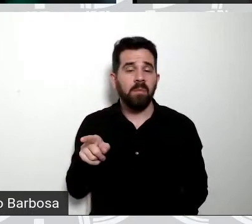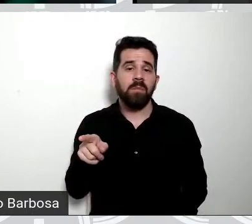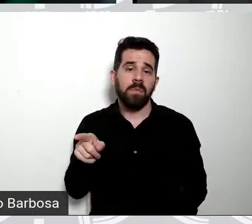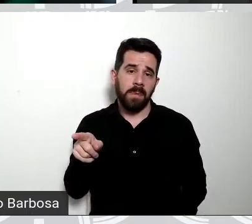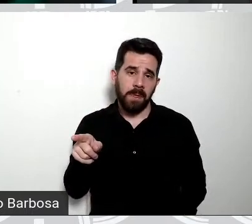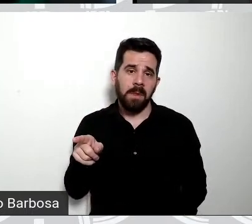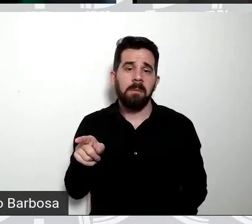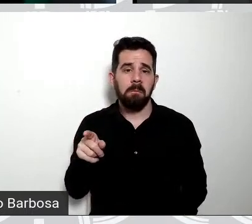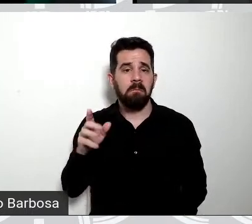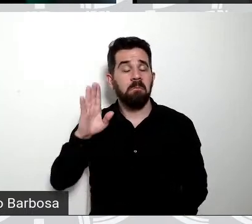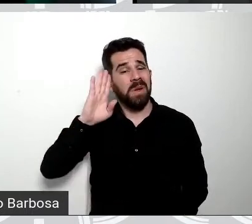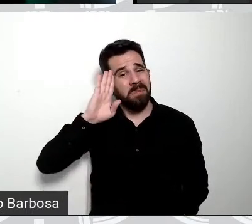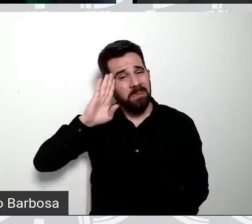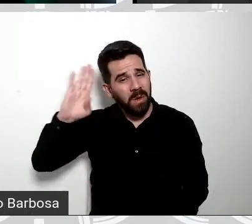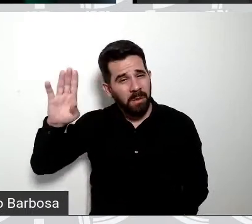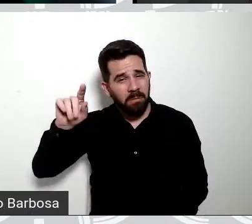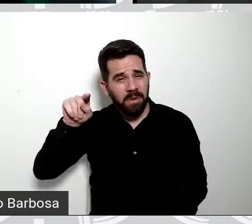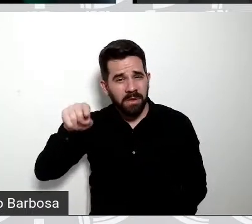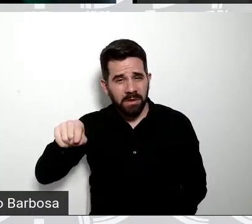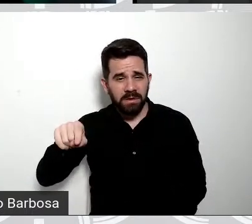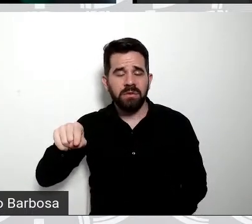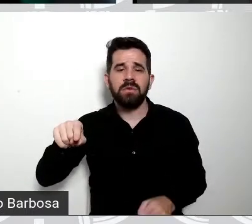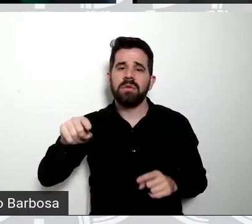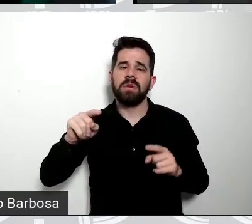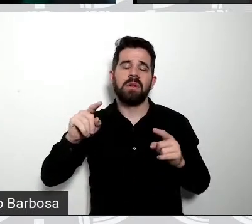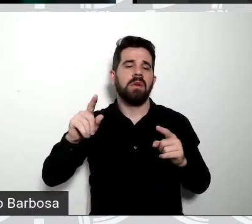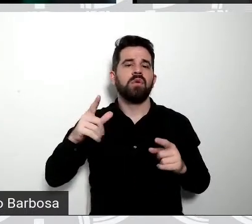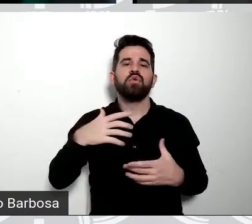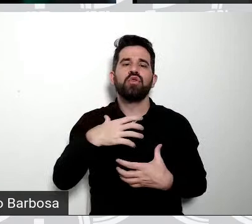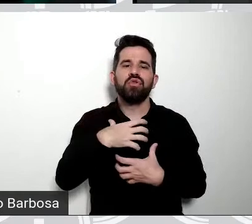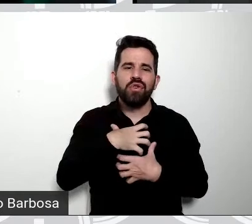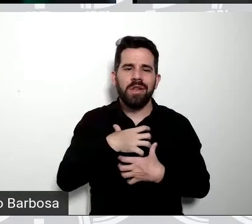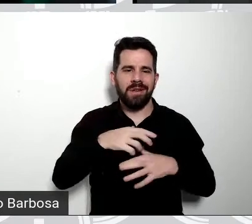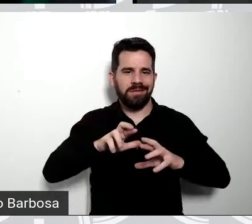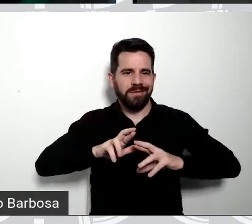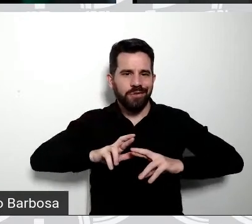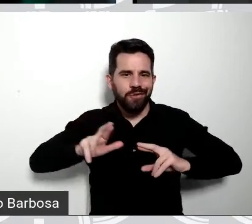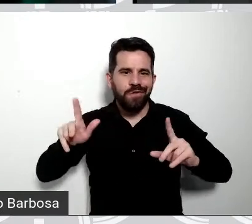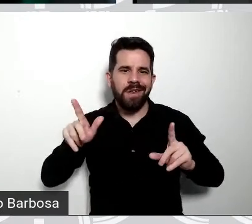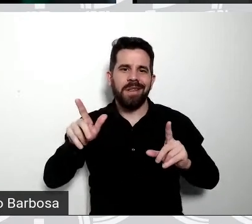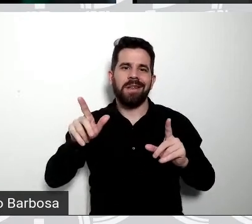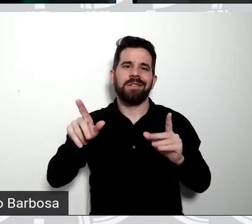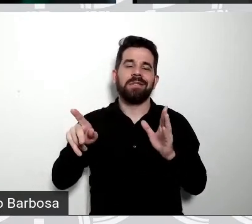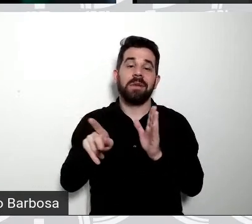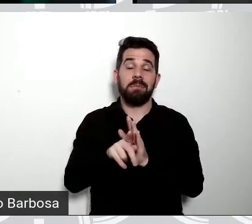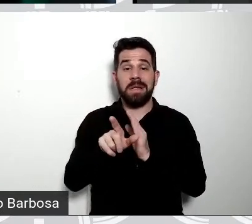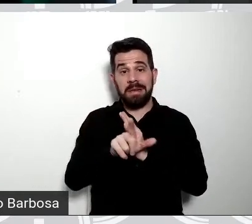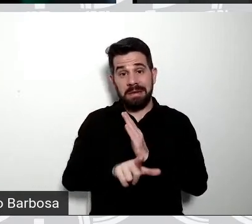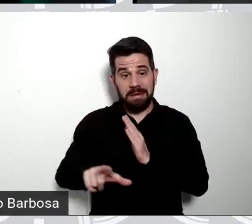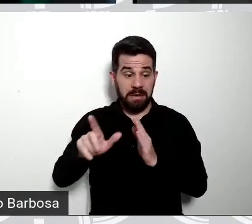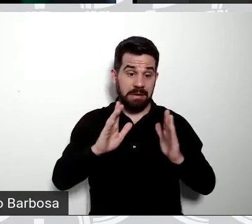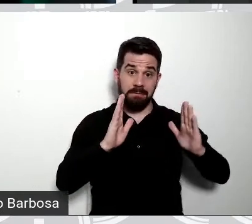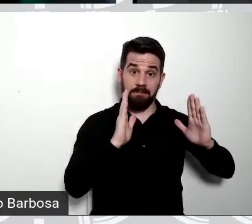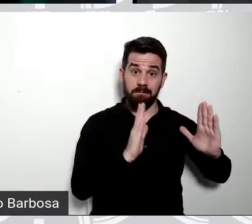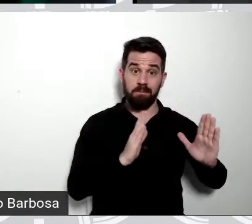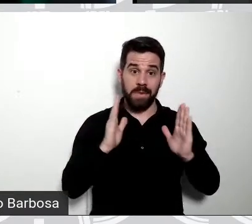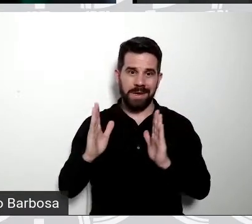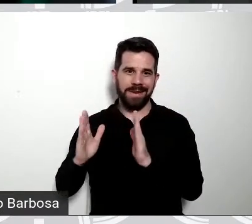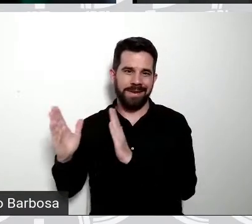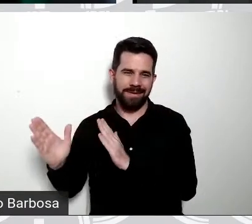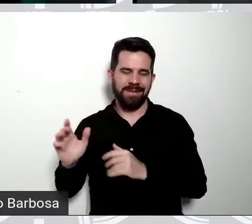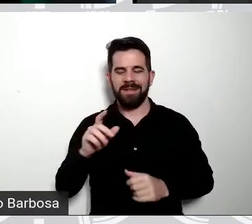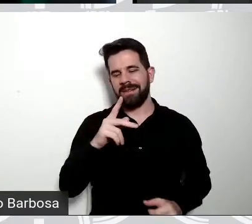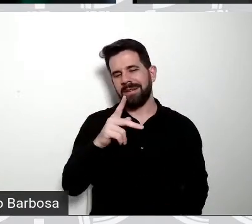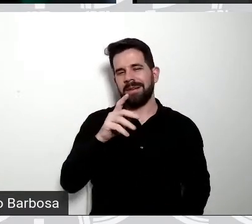rompimento da tradicional periodização de estilos e vogas literárias. A periodização da história como